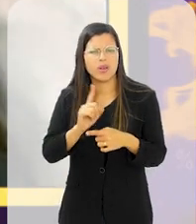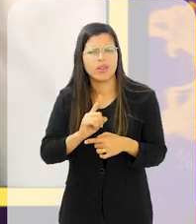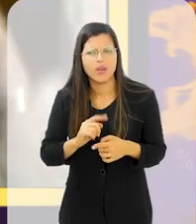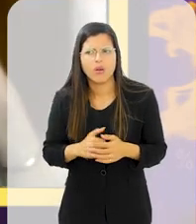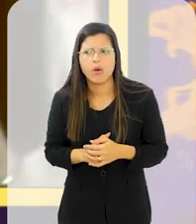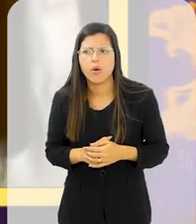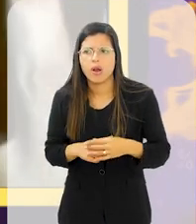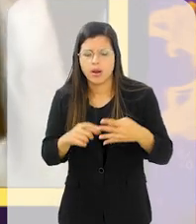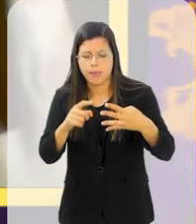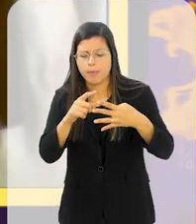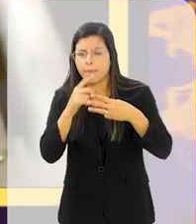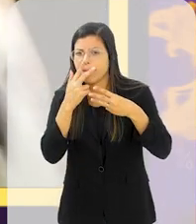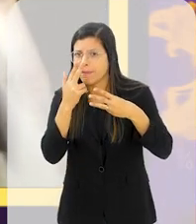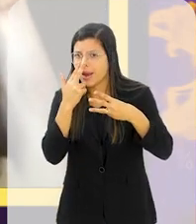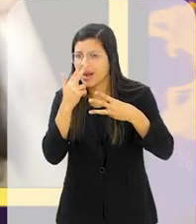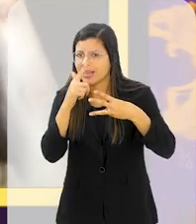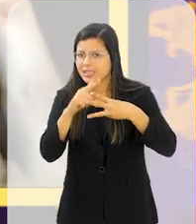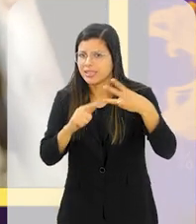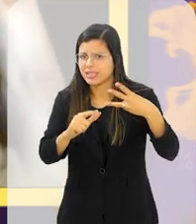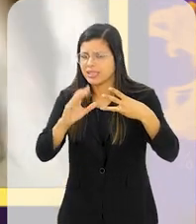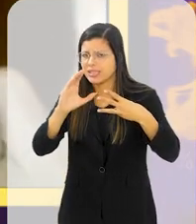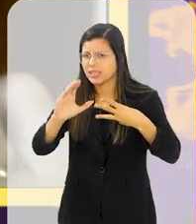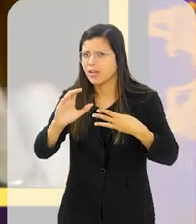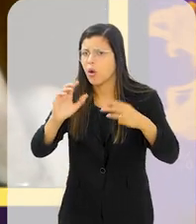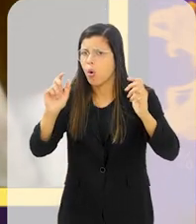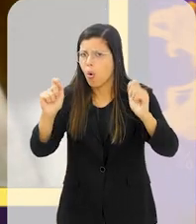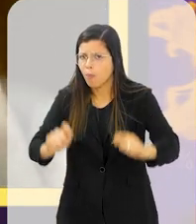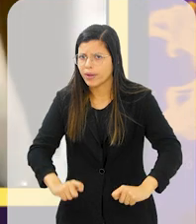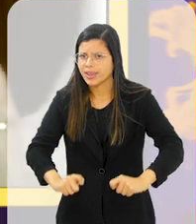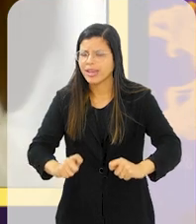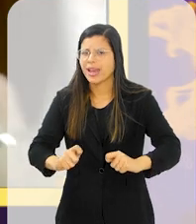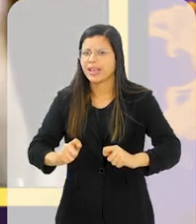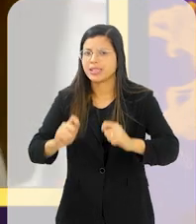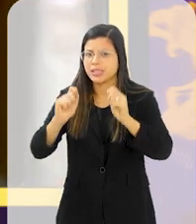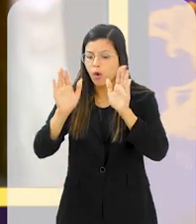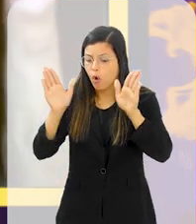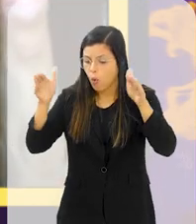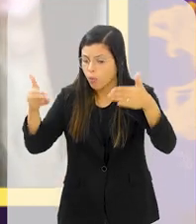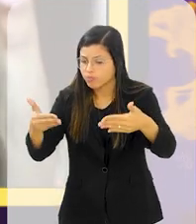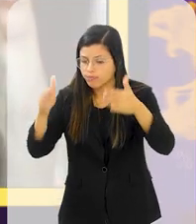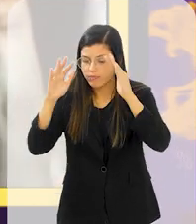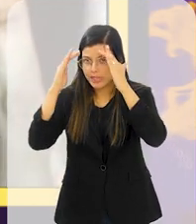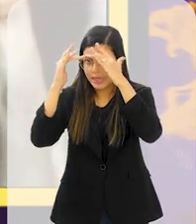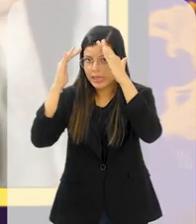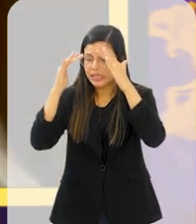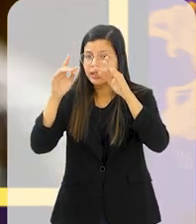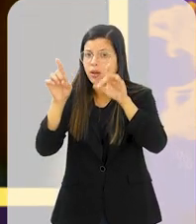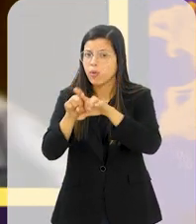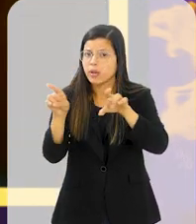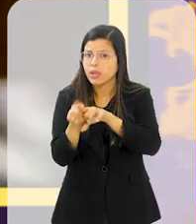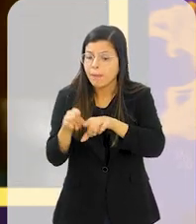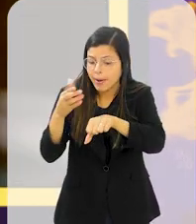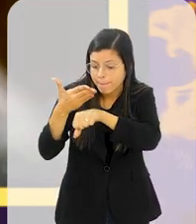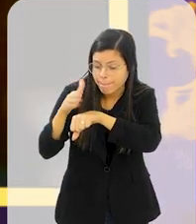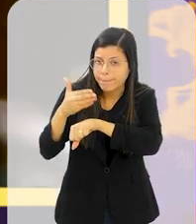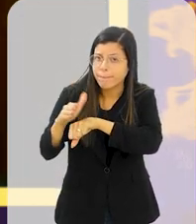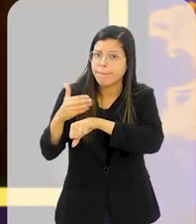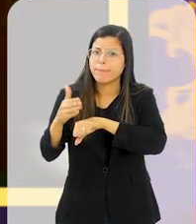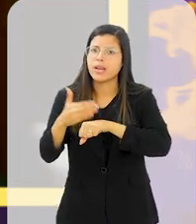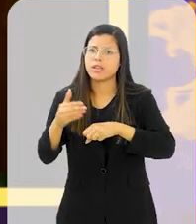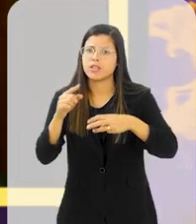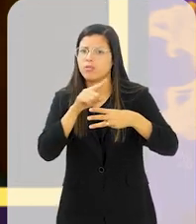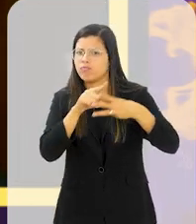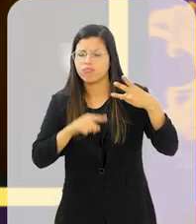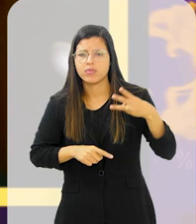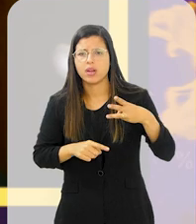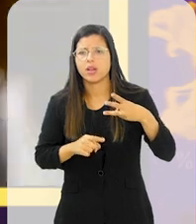são 3 C's. É competência, concentração e condicionamento. Todos os jogadores de futebol, todos